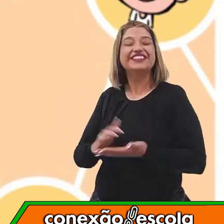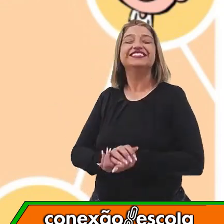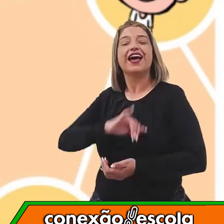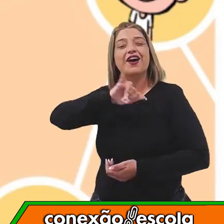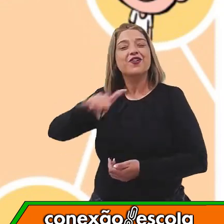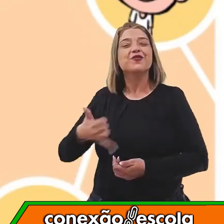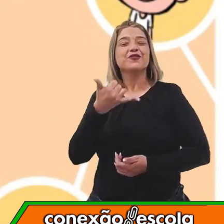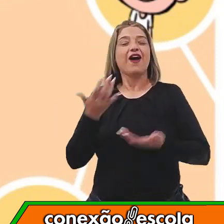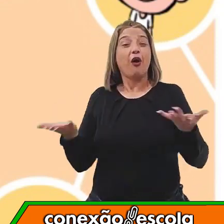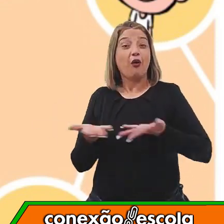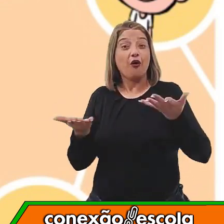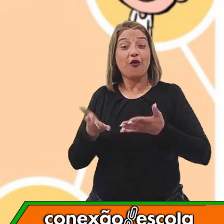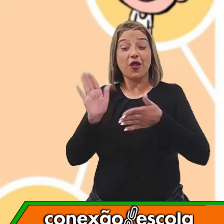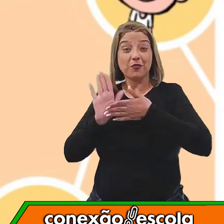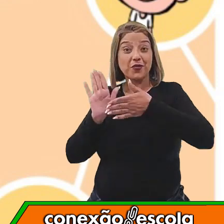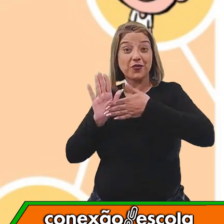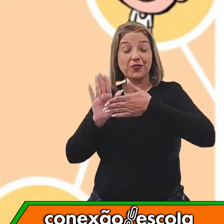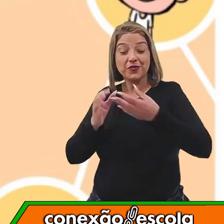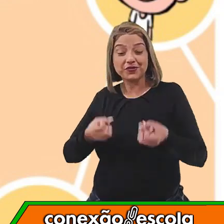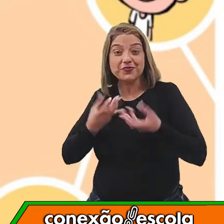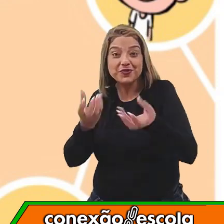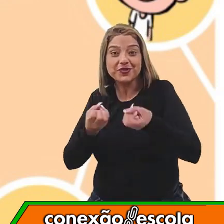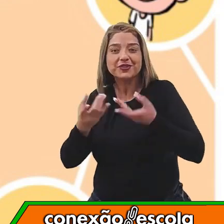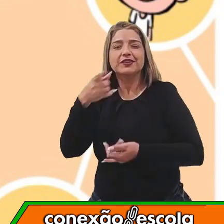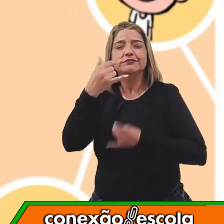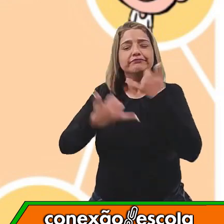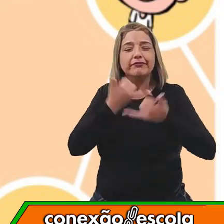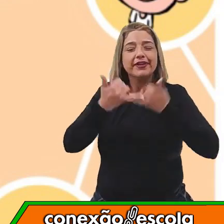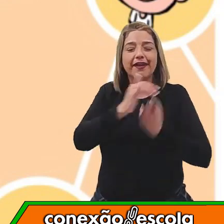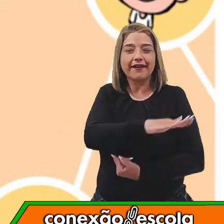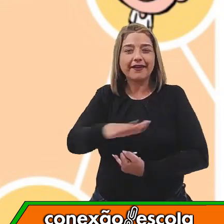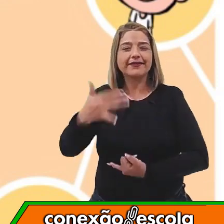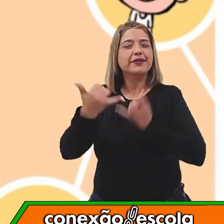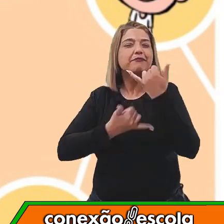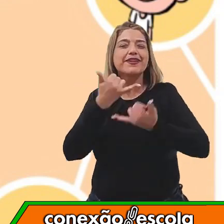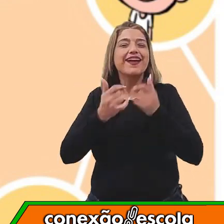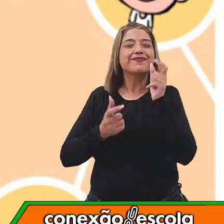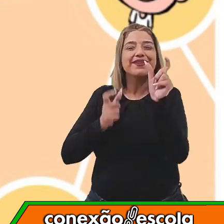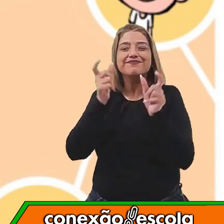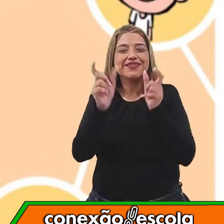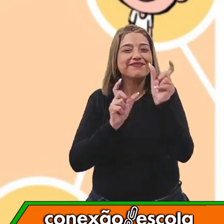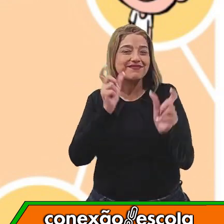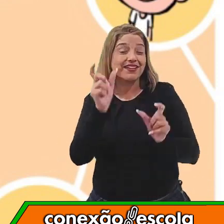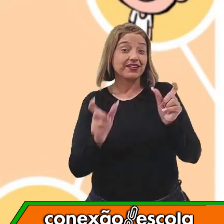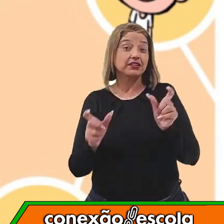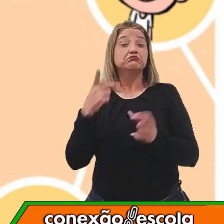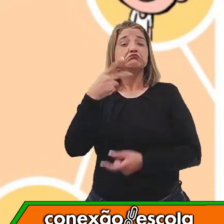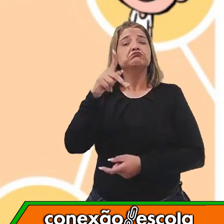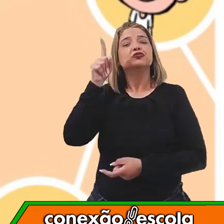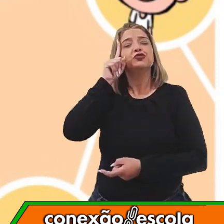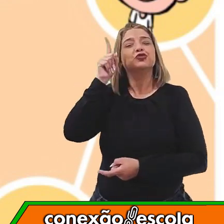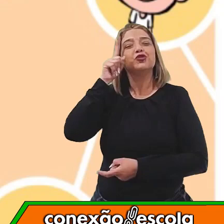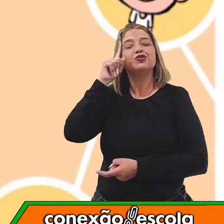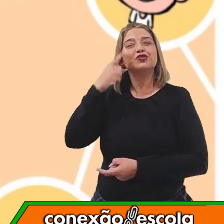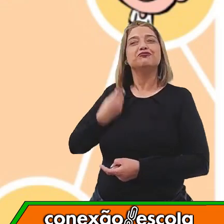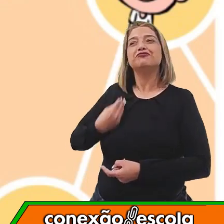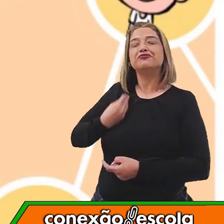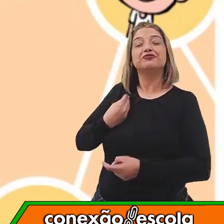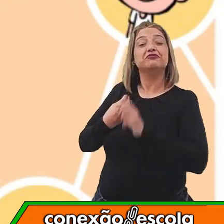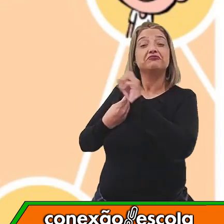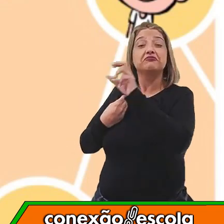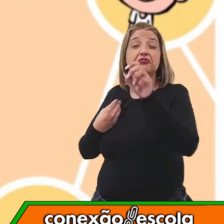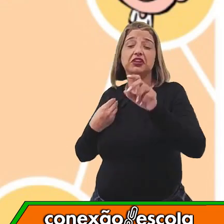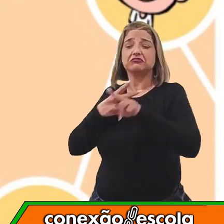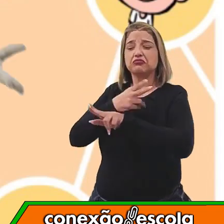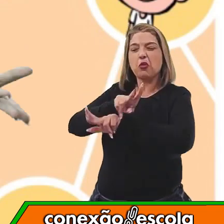essa proposta de poesia e trabalhar com sua criança ou brincar com as palavras, hein? Podem ser palavras do seu cotidiano, nome das coisas,